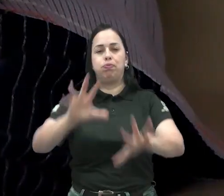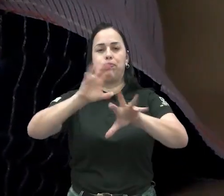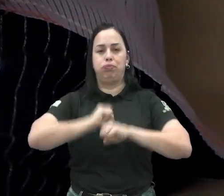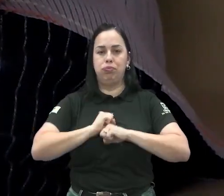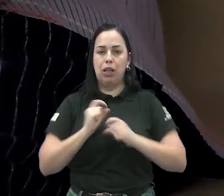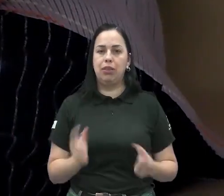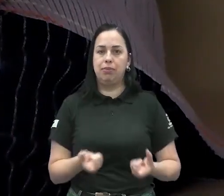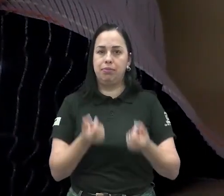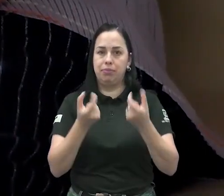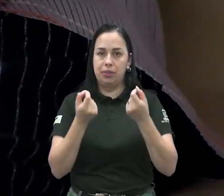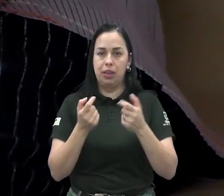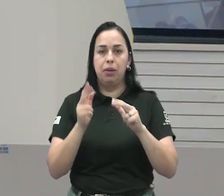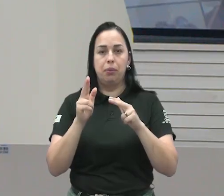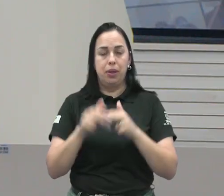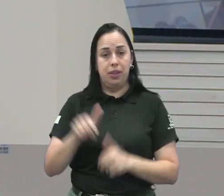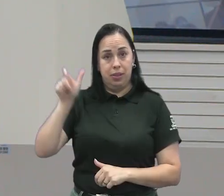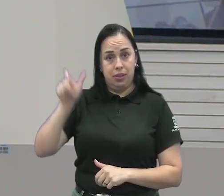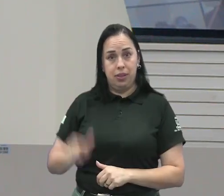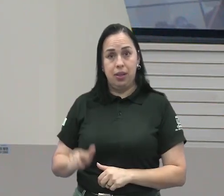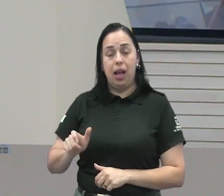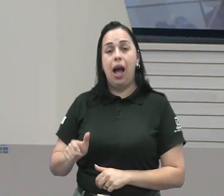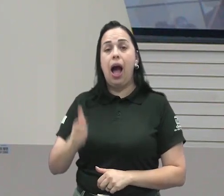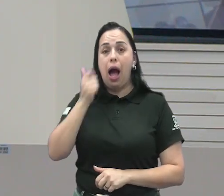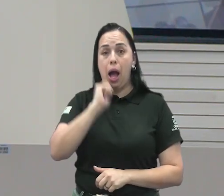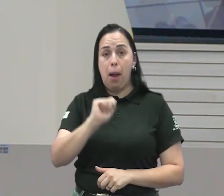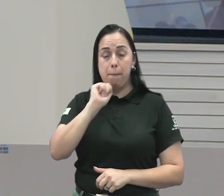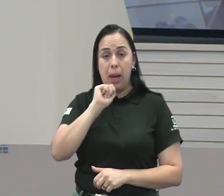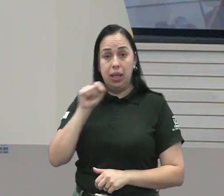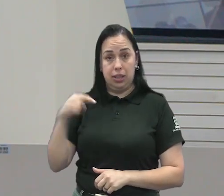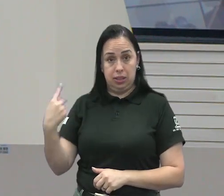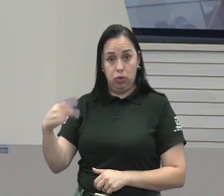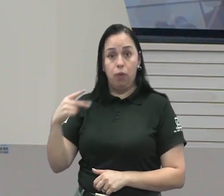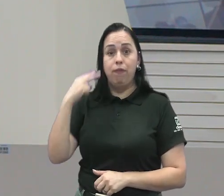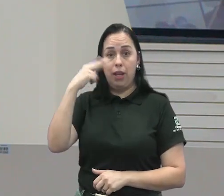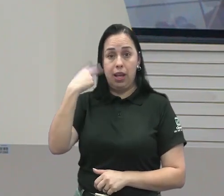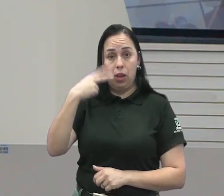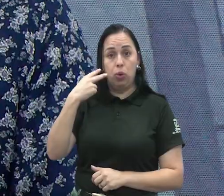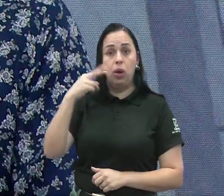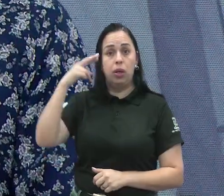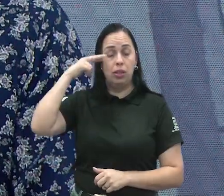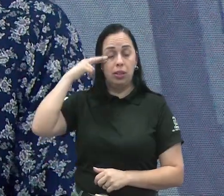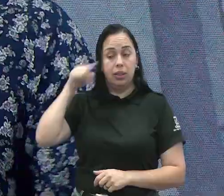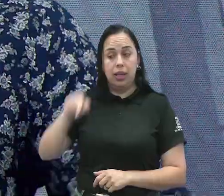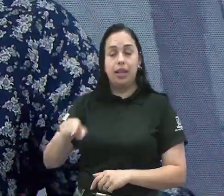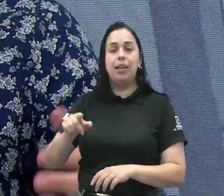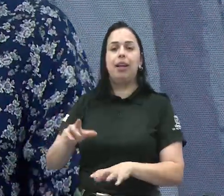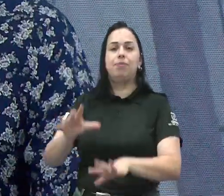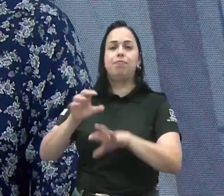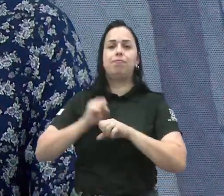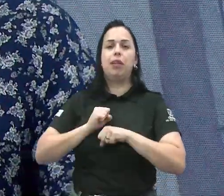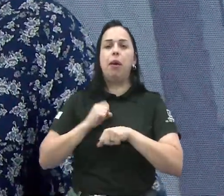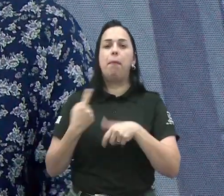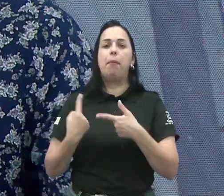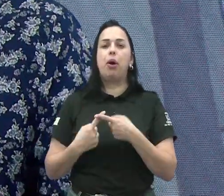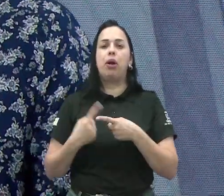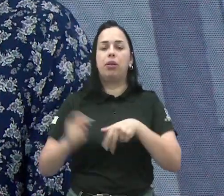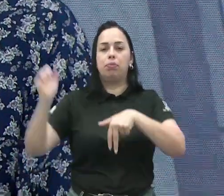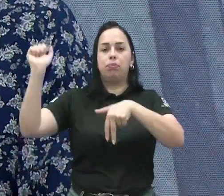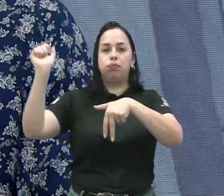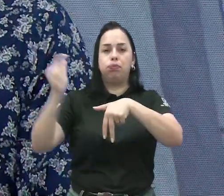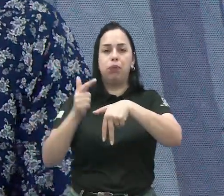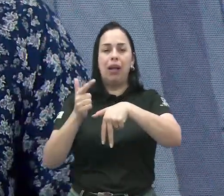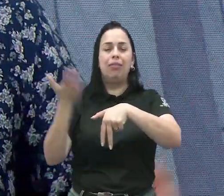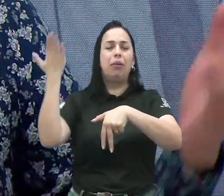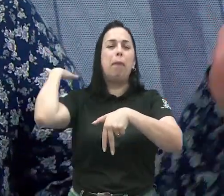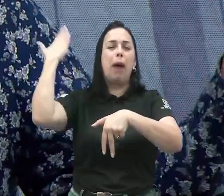maioria dos diagnósticos. Foi o que aconteceu com a mãe do vereador Rogério da Cazem, que desenvolveu a doença pela exposição